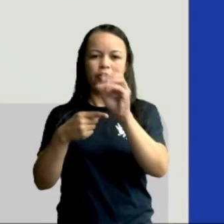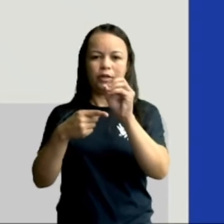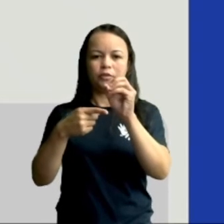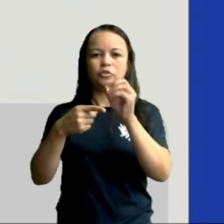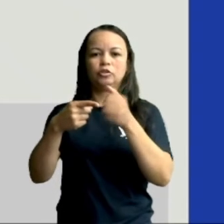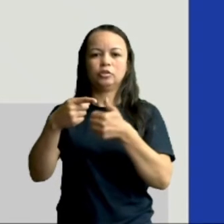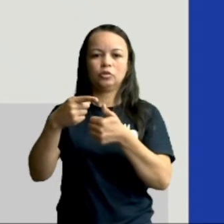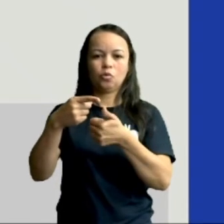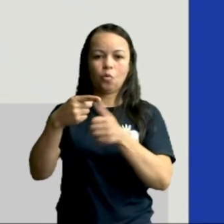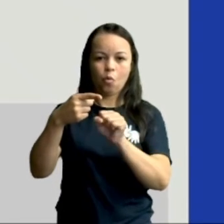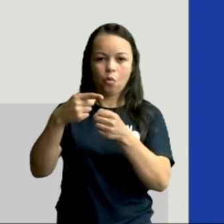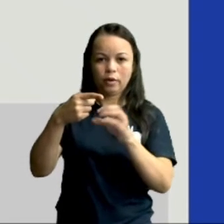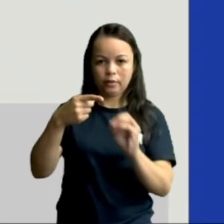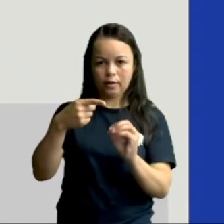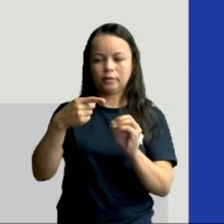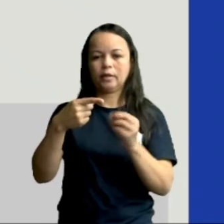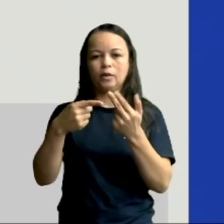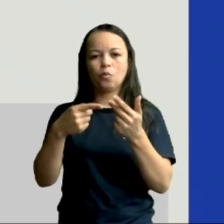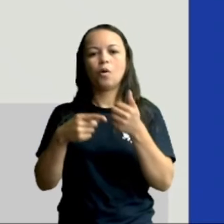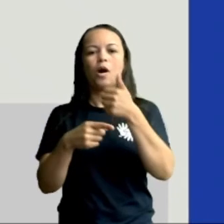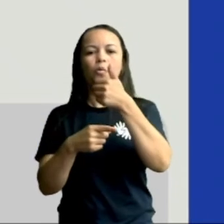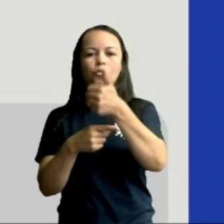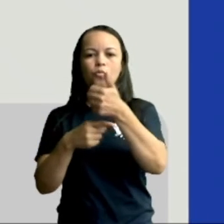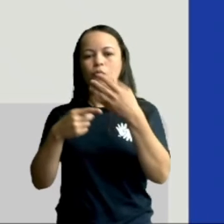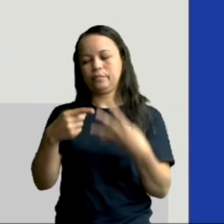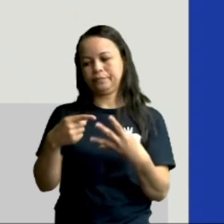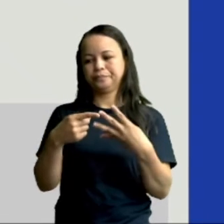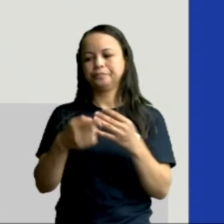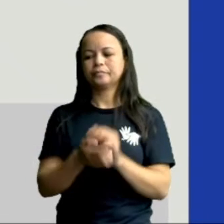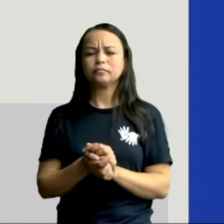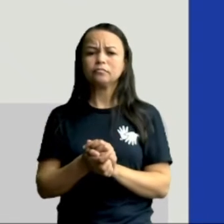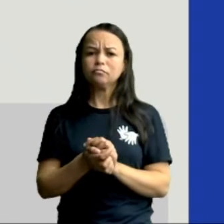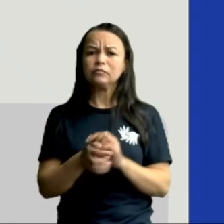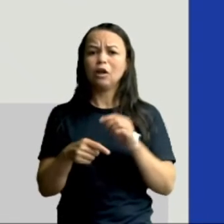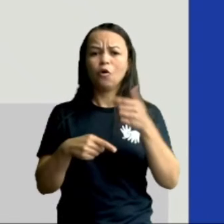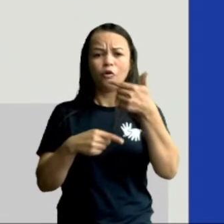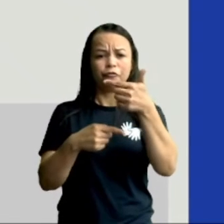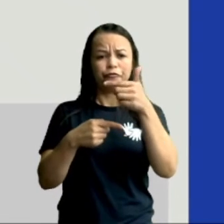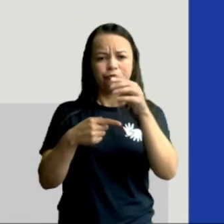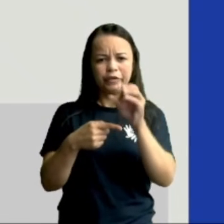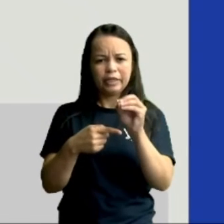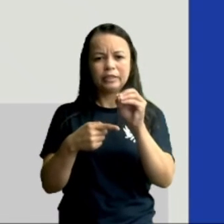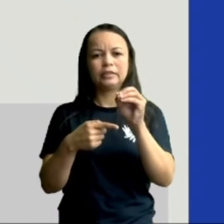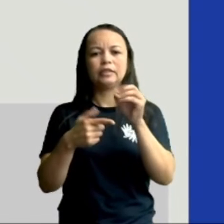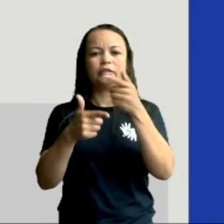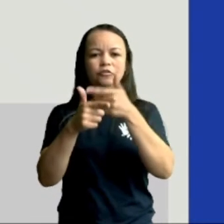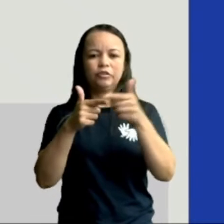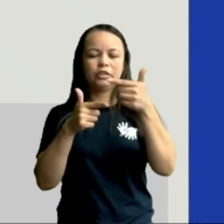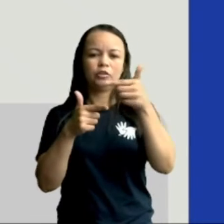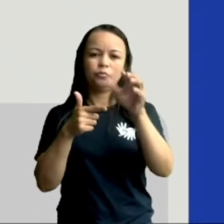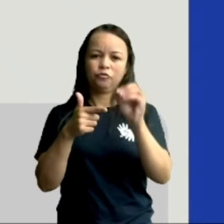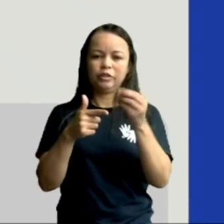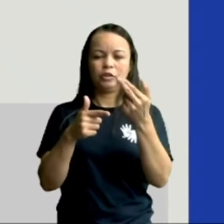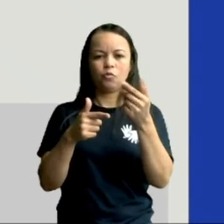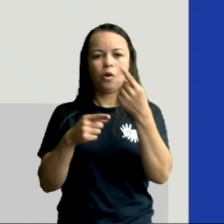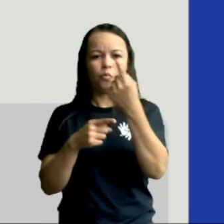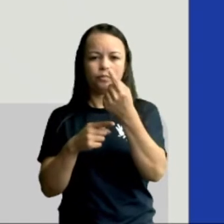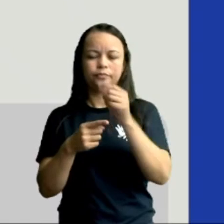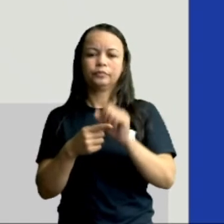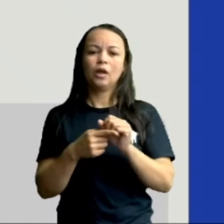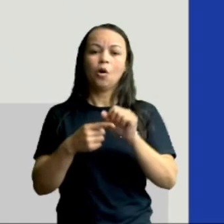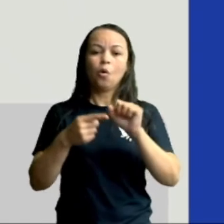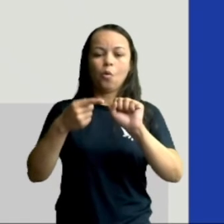professora? Simples. 20 dividido por 20 vai dar 1. 80 dividido por 20,